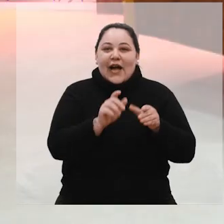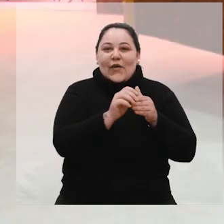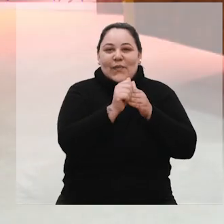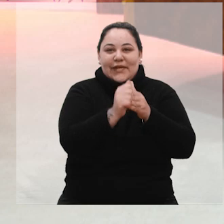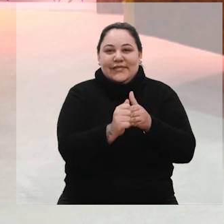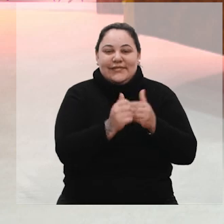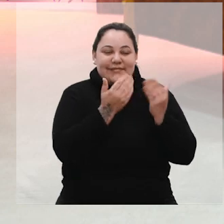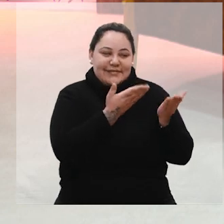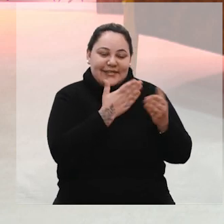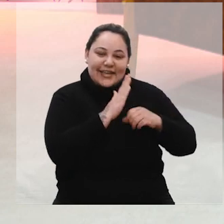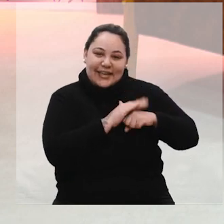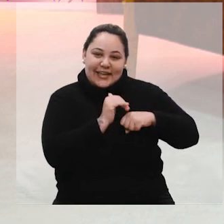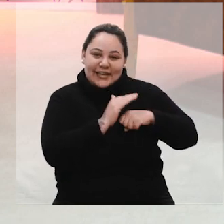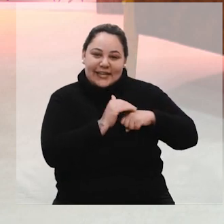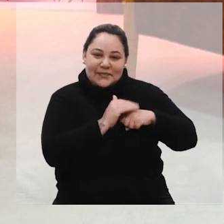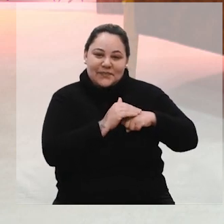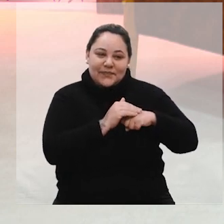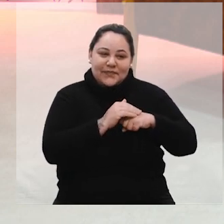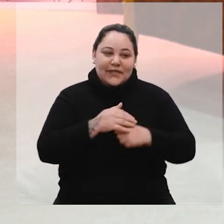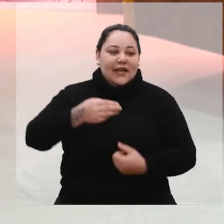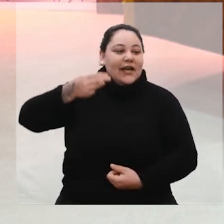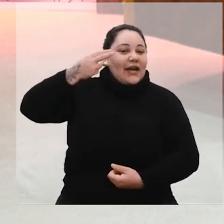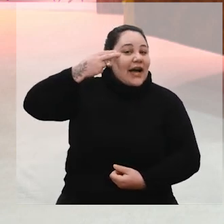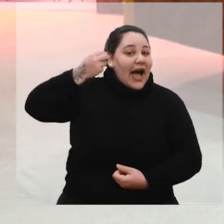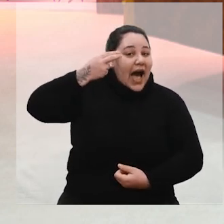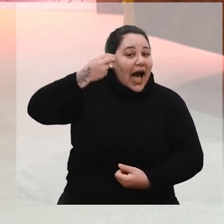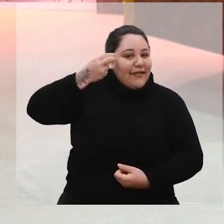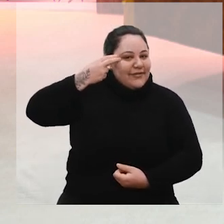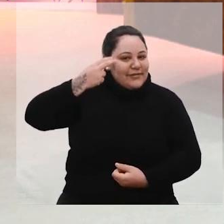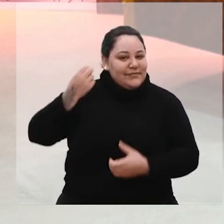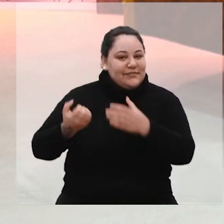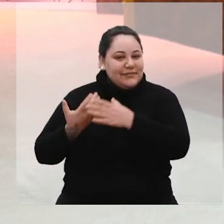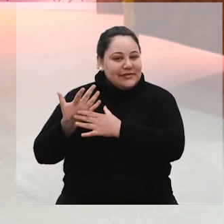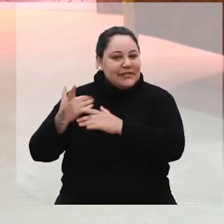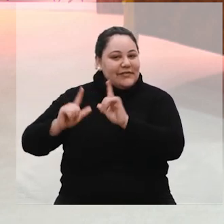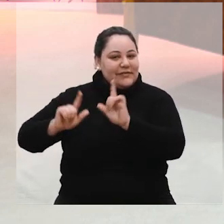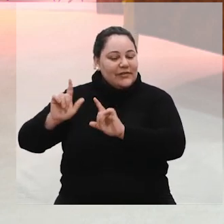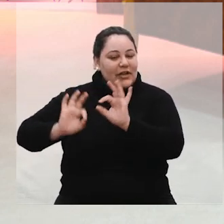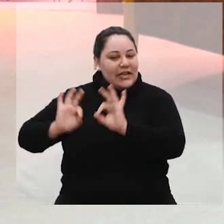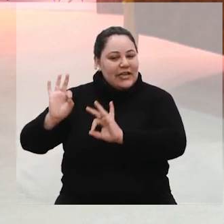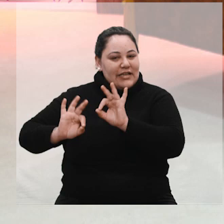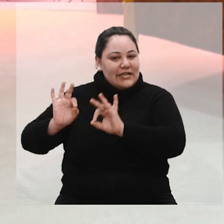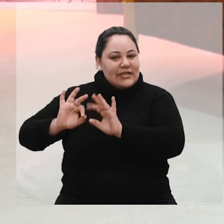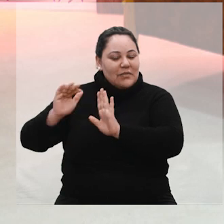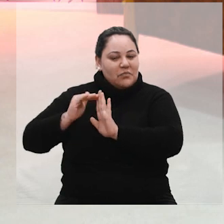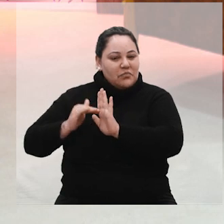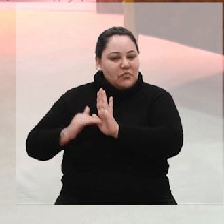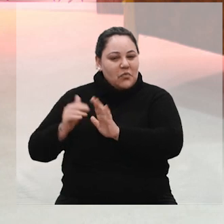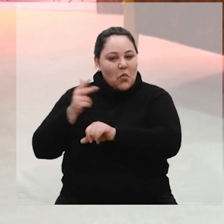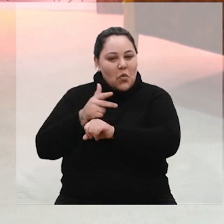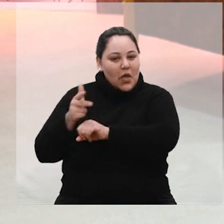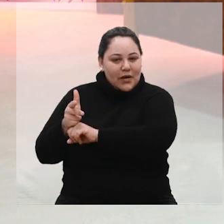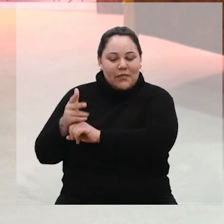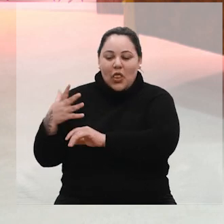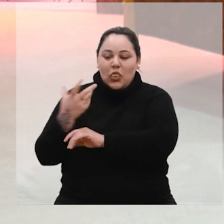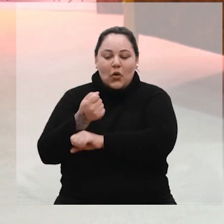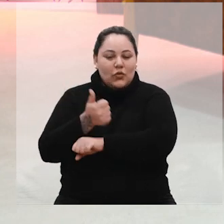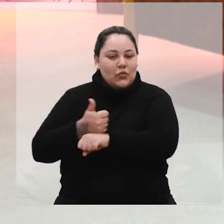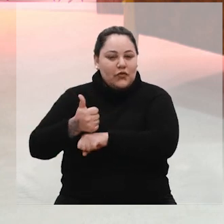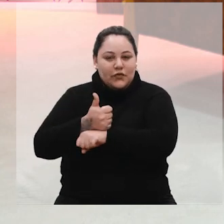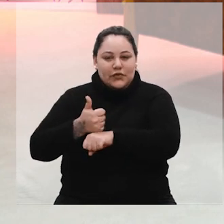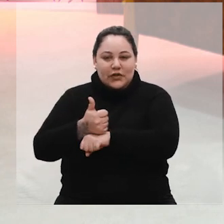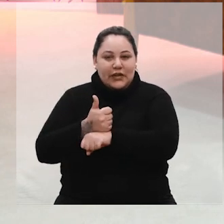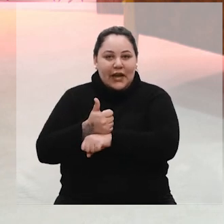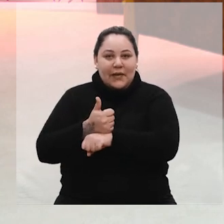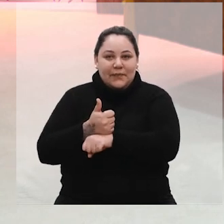aqui sob o acompanhamento da nossa querida Rafa Daros, que é a produtora do programa, e todos os câmeras, enfim, aqui,